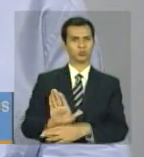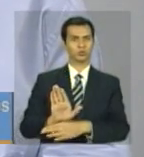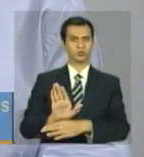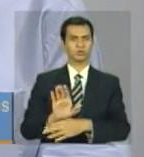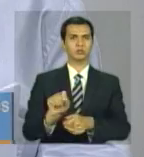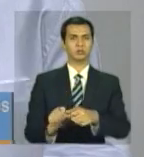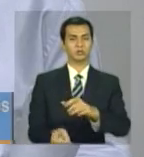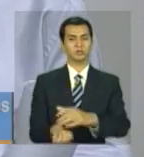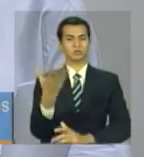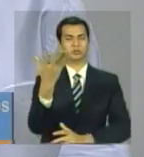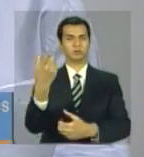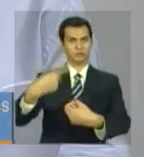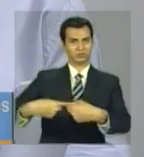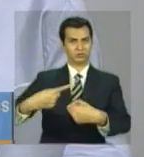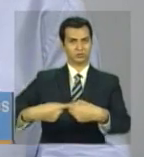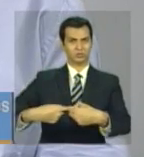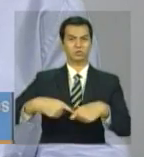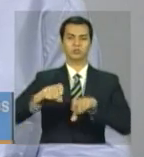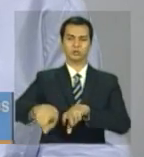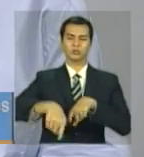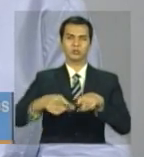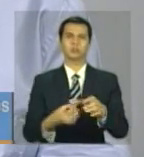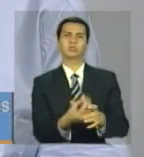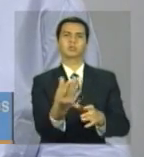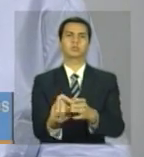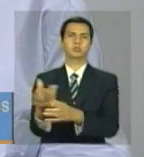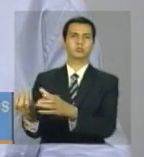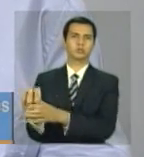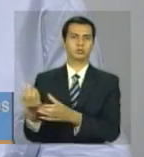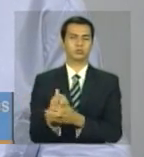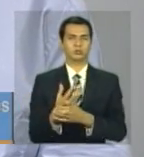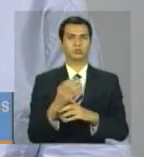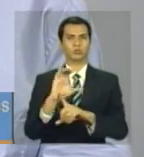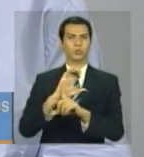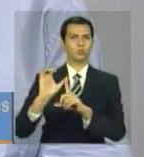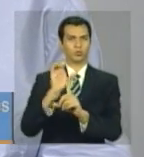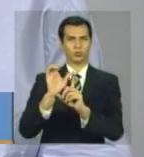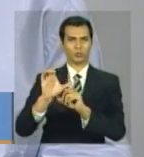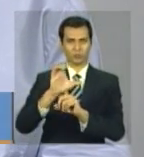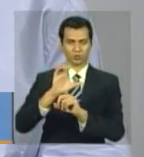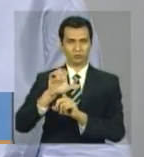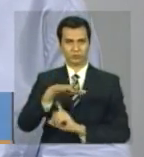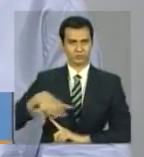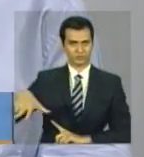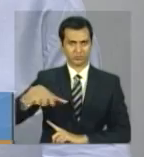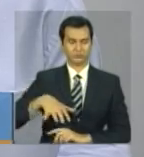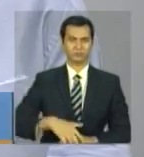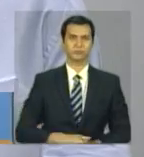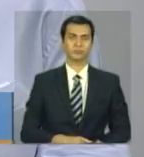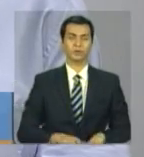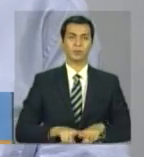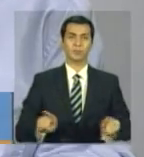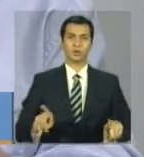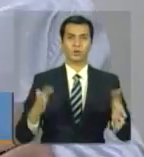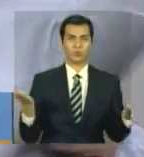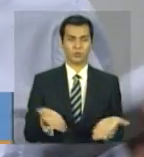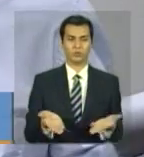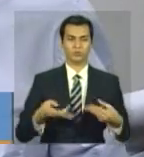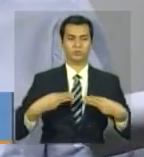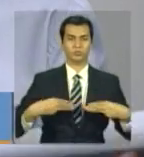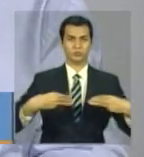de convênio também, foi celebrado alguns, né, que alguns ainda permanecem. E o Ministério hoje está com uma visão, né, um pouco,